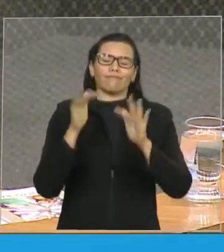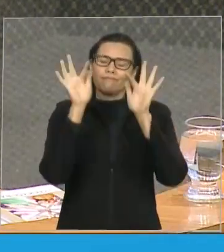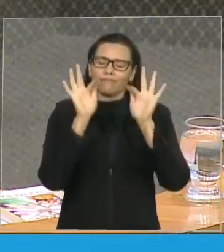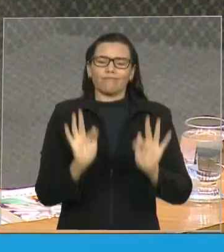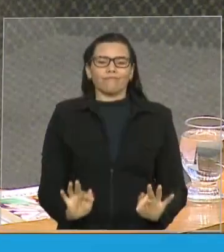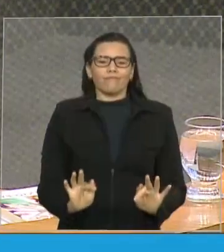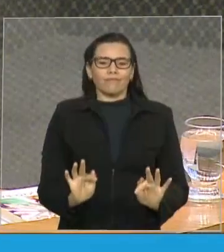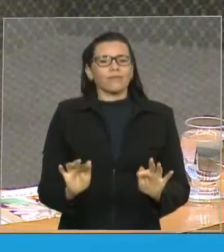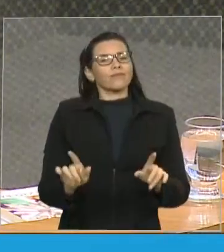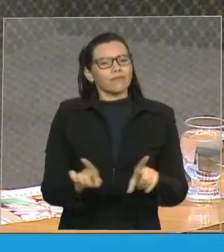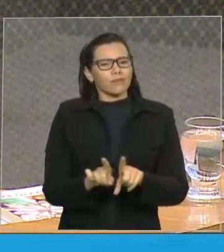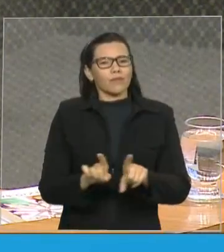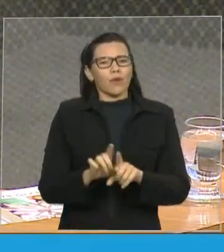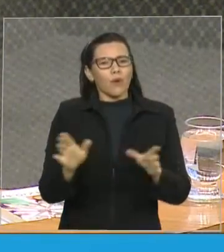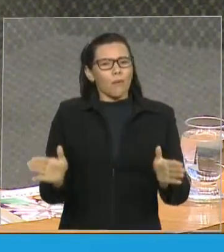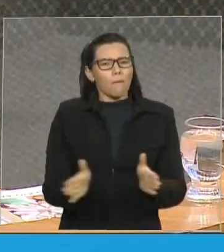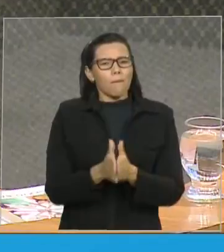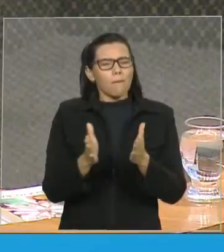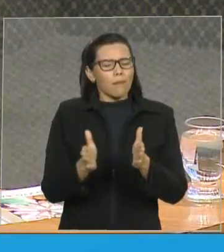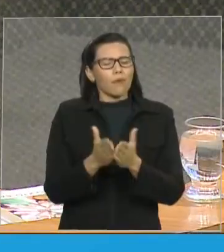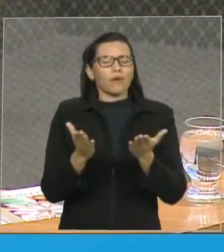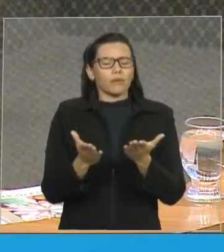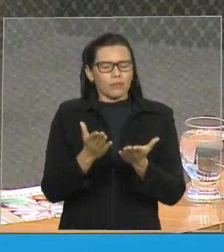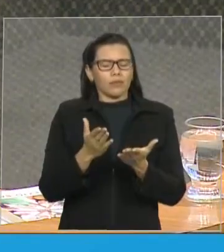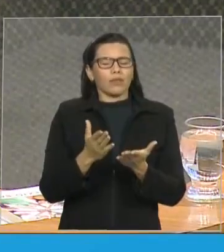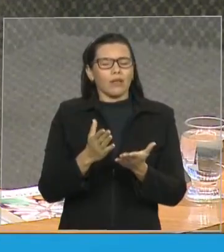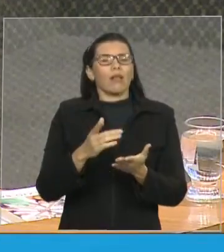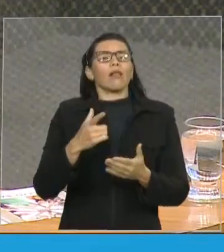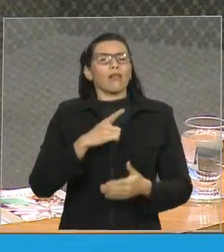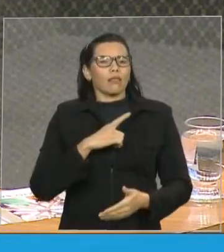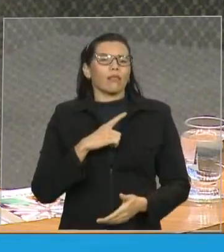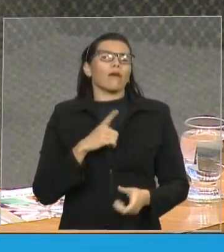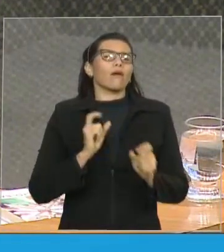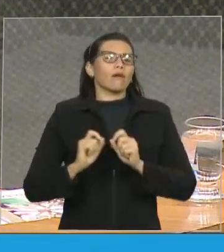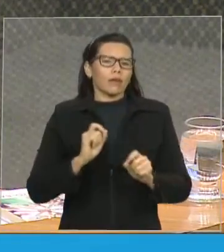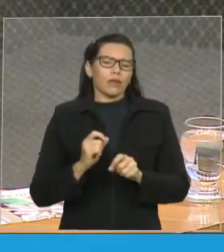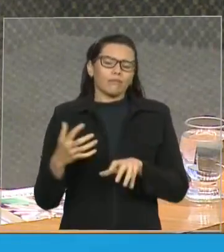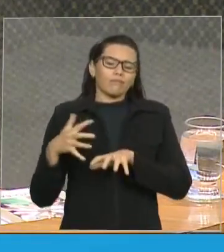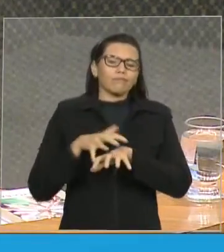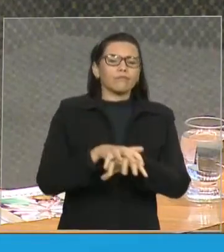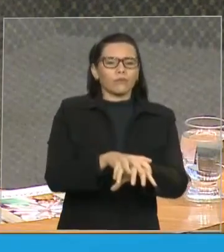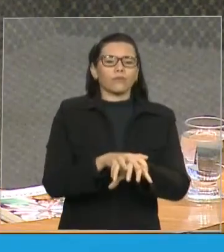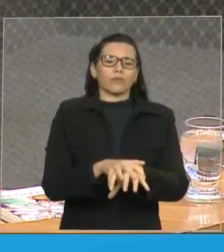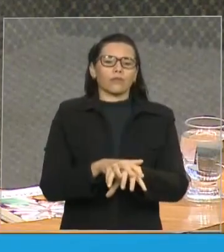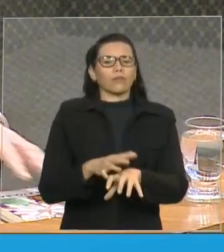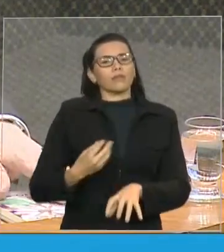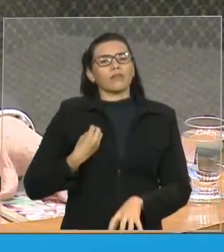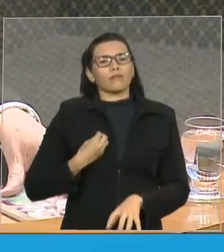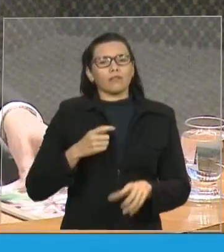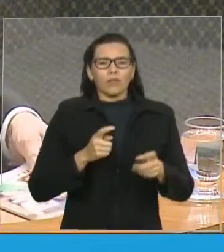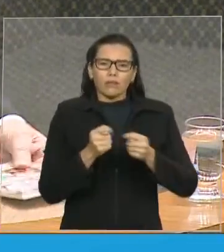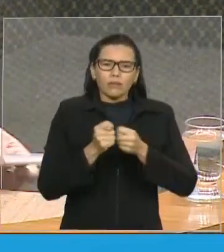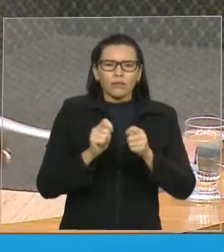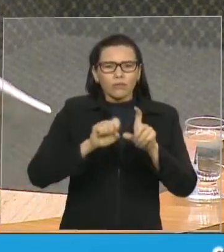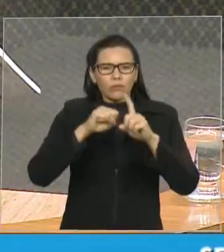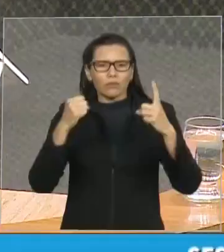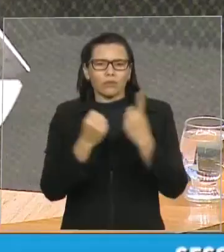realmente incluídos dentro da vida política, econômica e social do país. Muito obrigado.